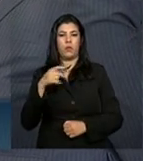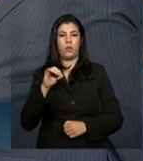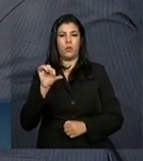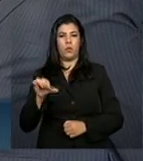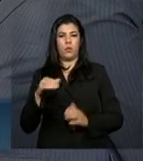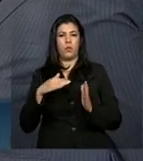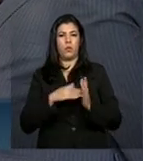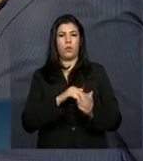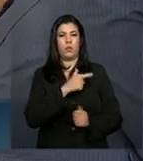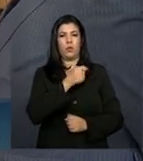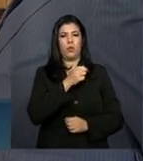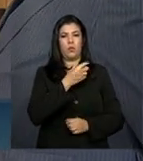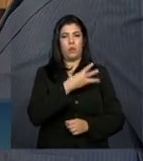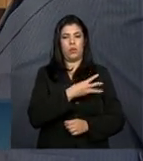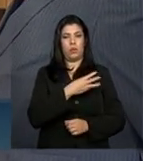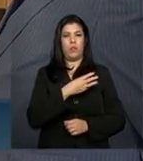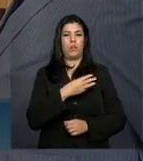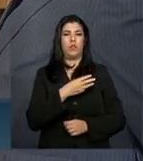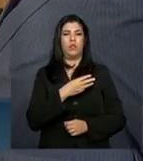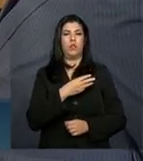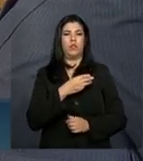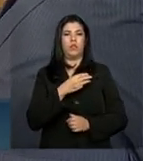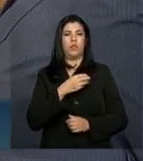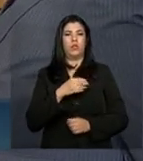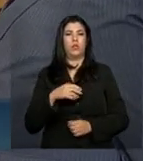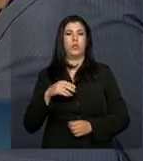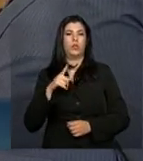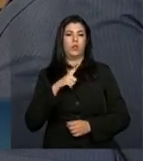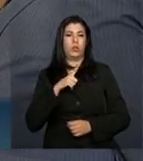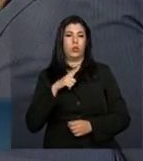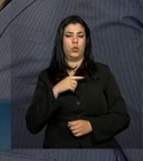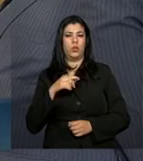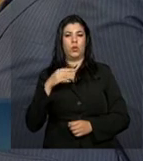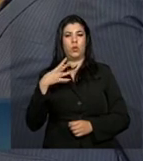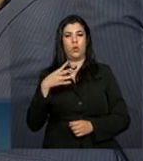de 42 milhões e 400 mil